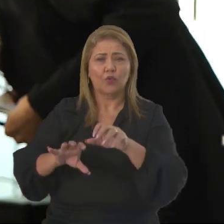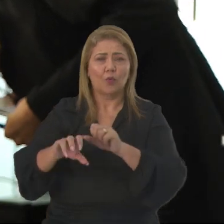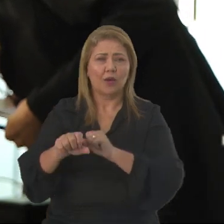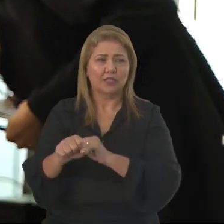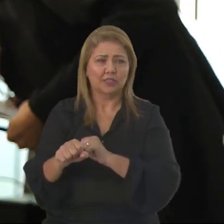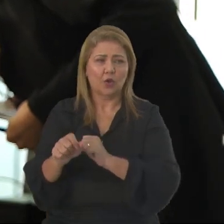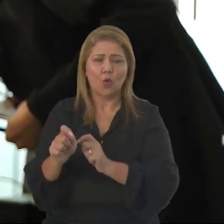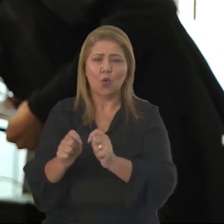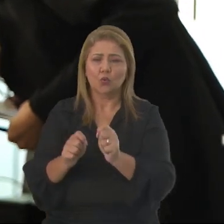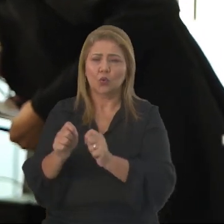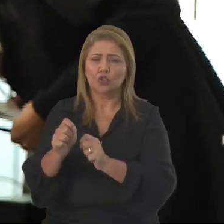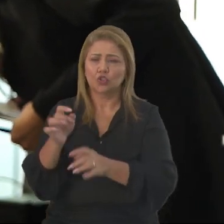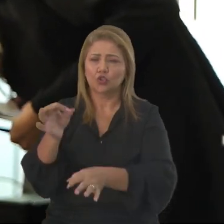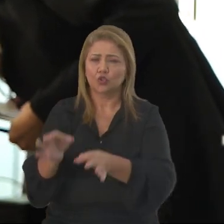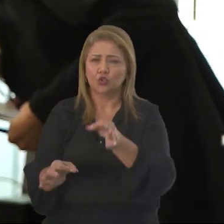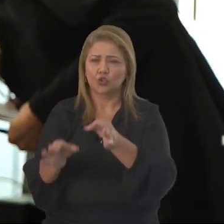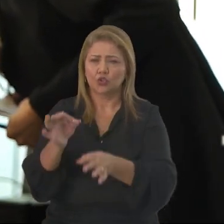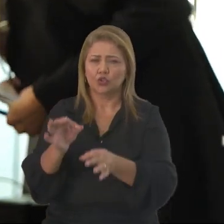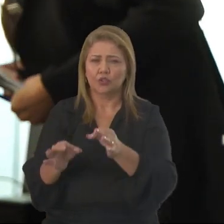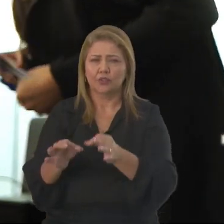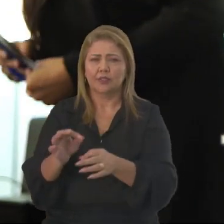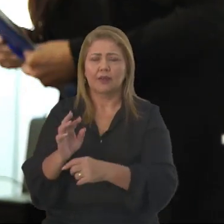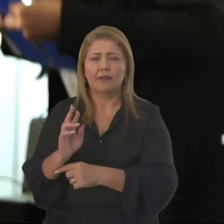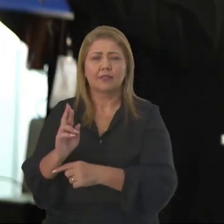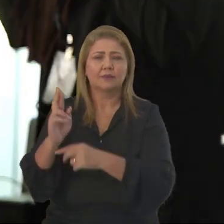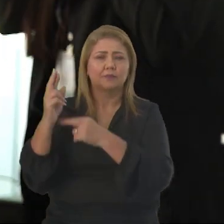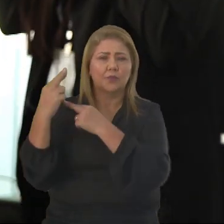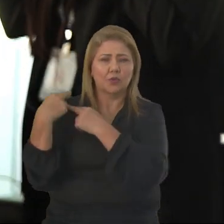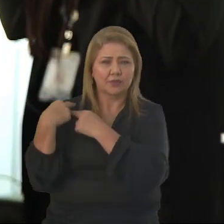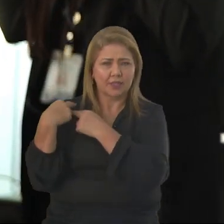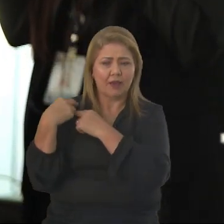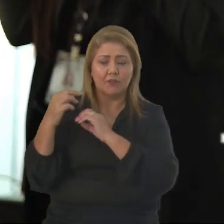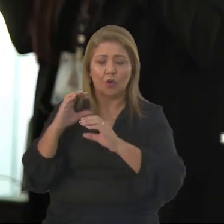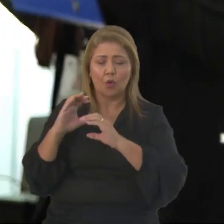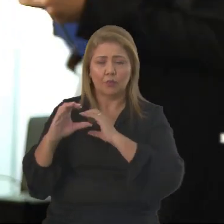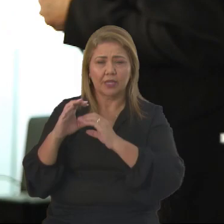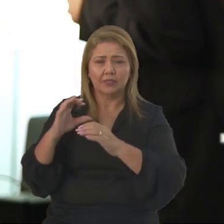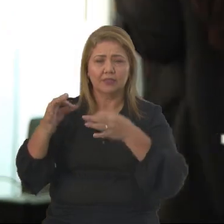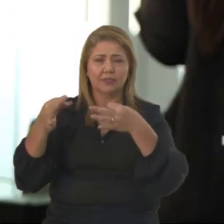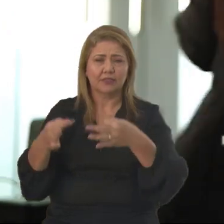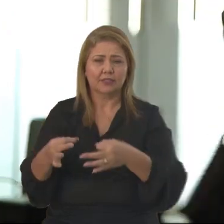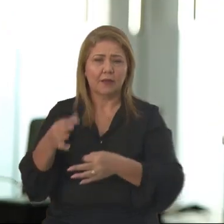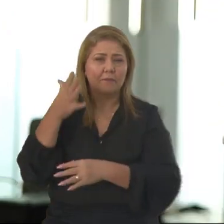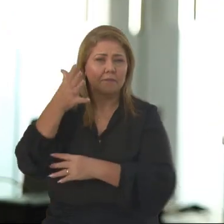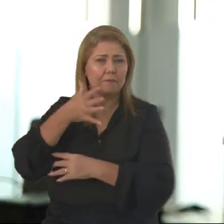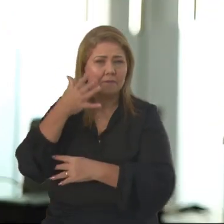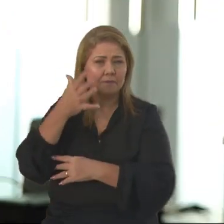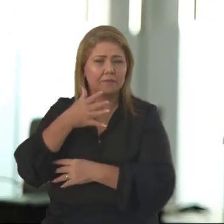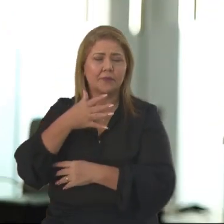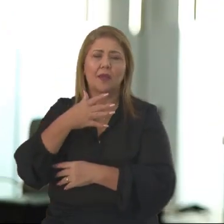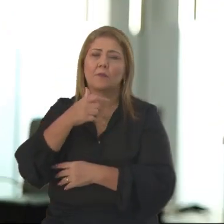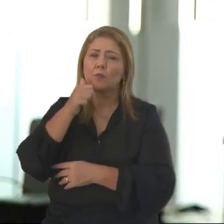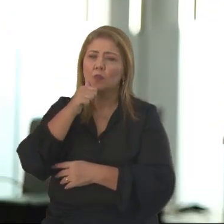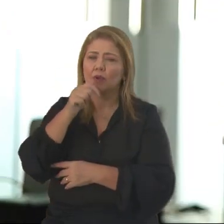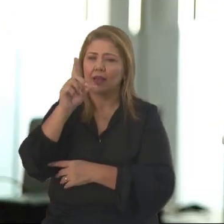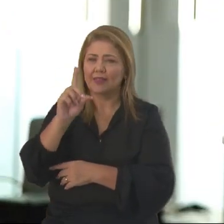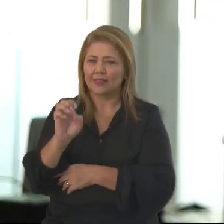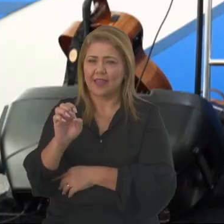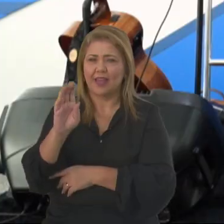Resultato, responsável pelo módulo de comunicação assertiva. Com a palavra, a palestrante, Débora